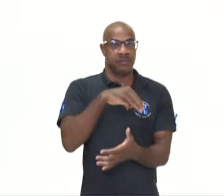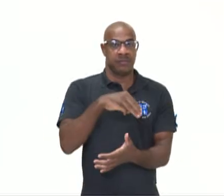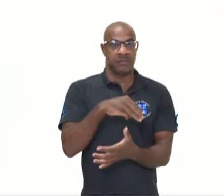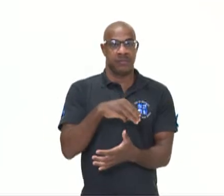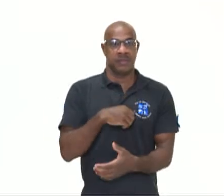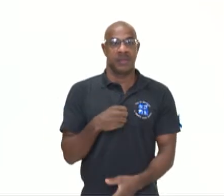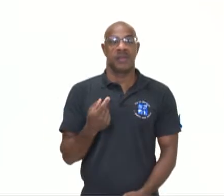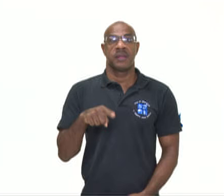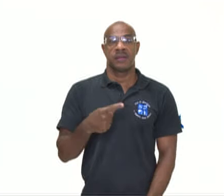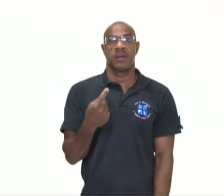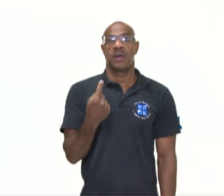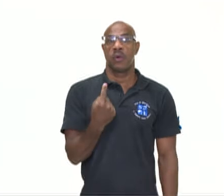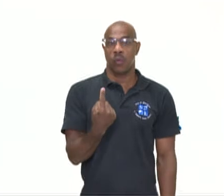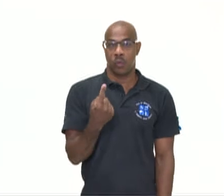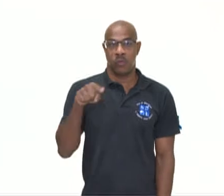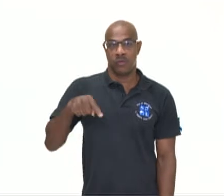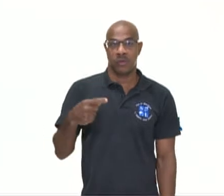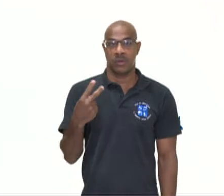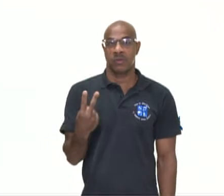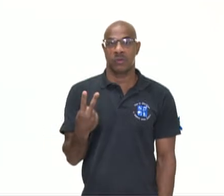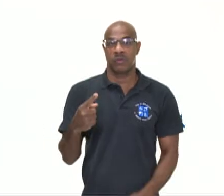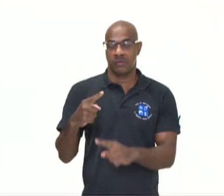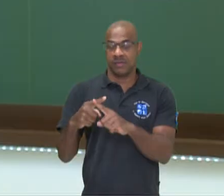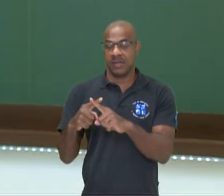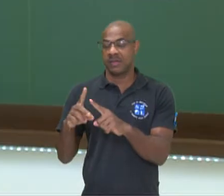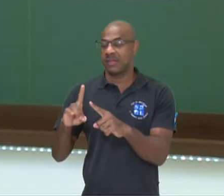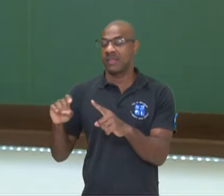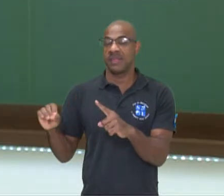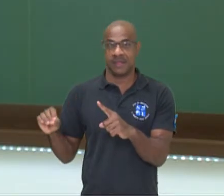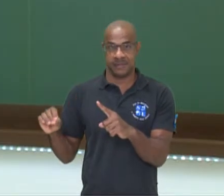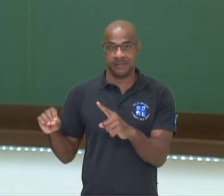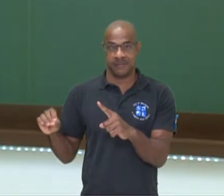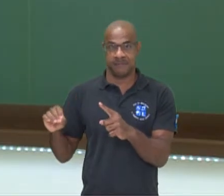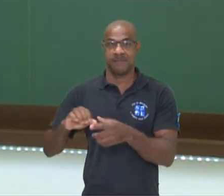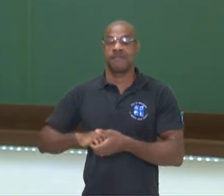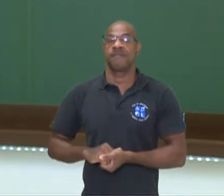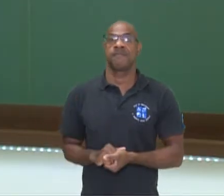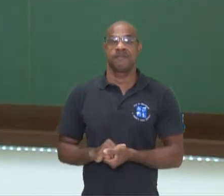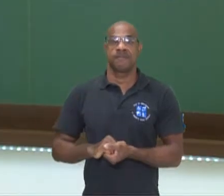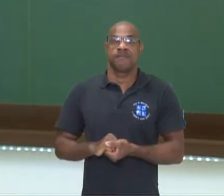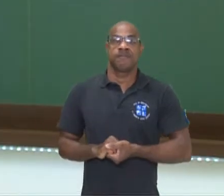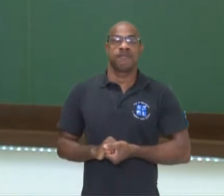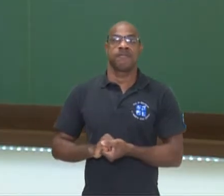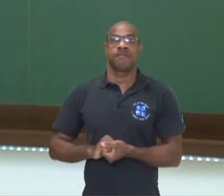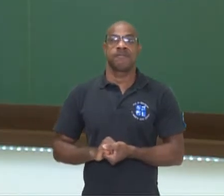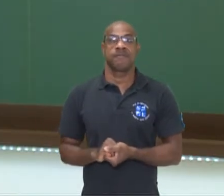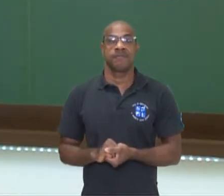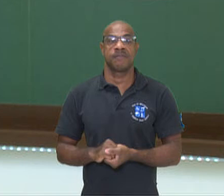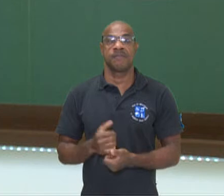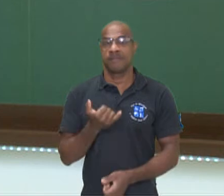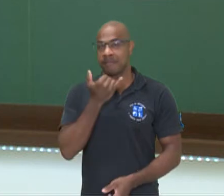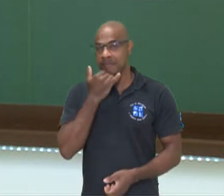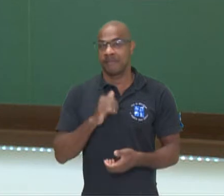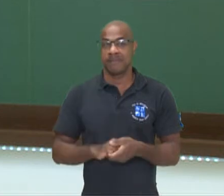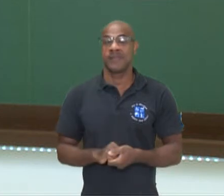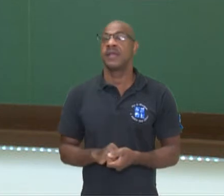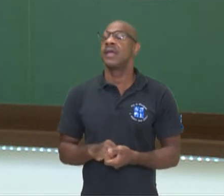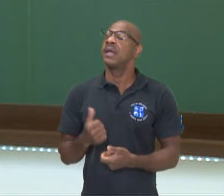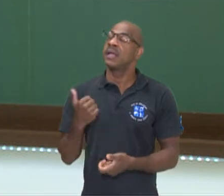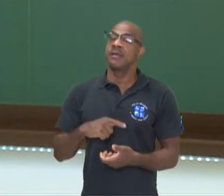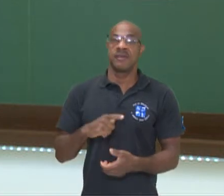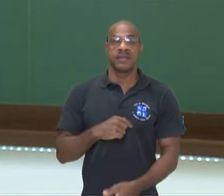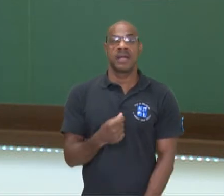é 1,2 vezes 100 metros. É 100 centímetros, perdão, que vai dar